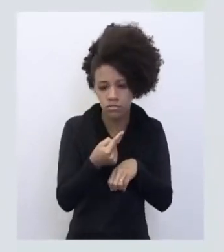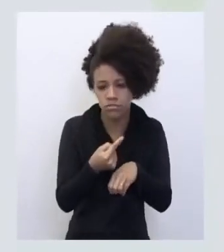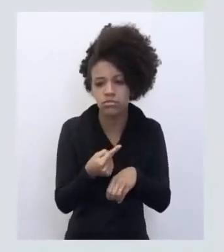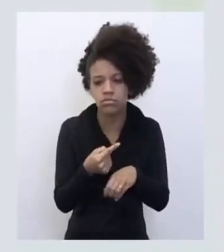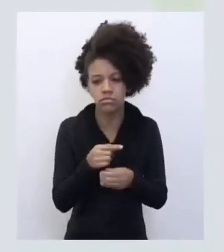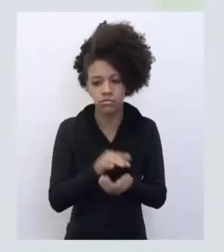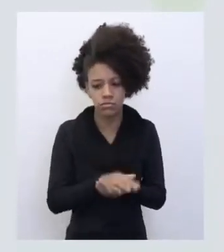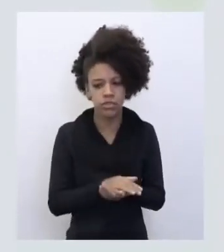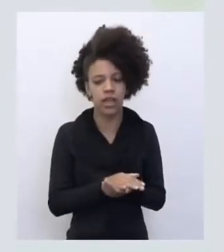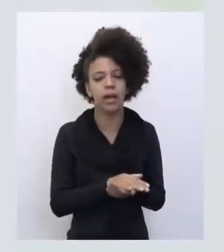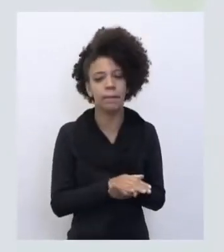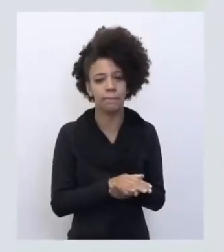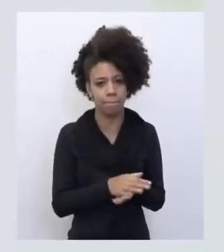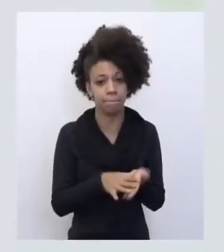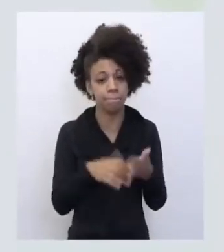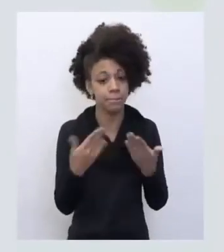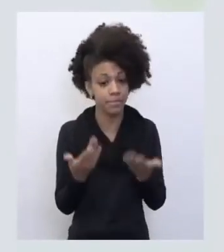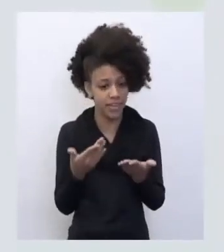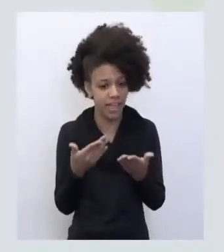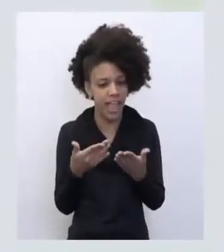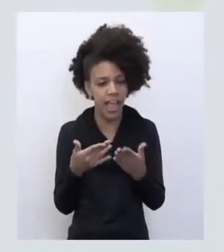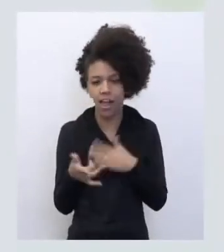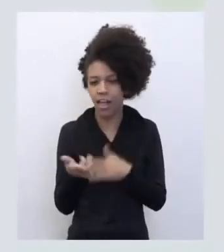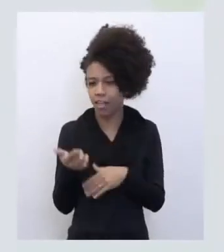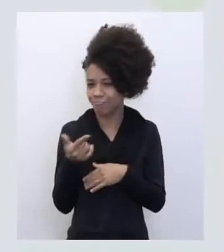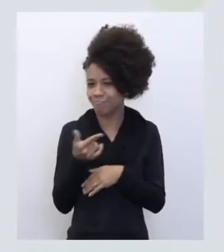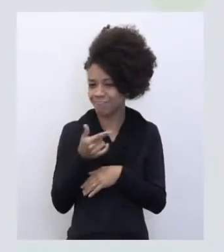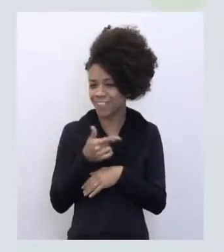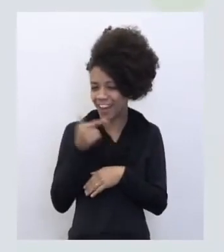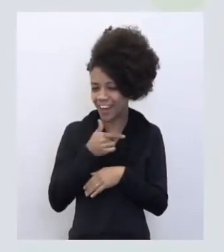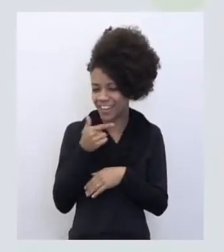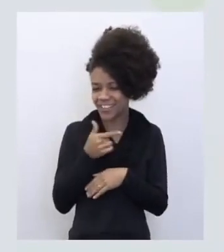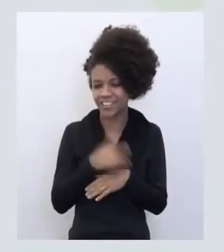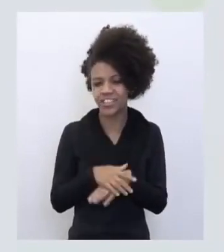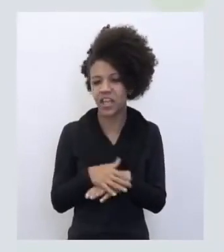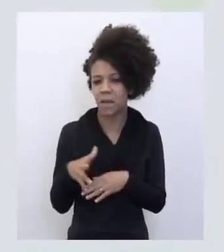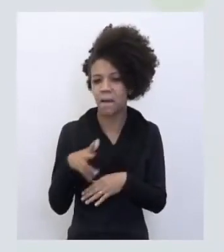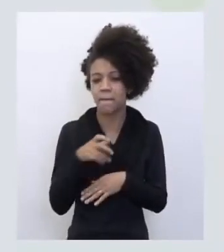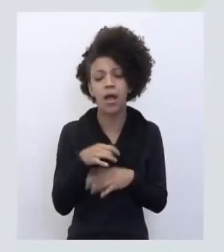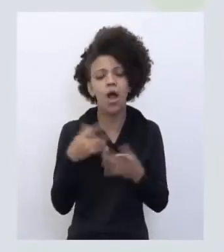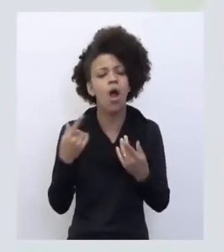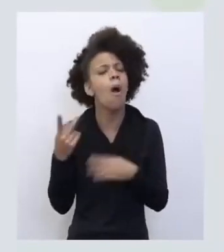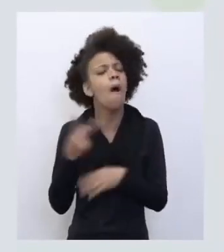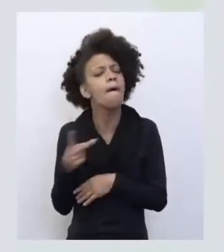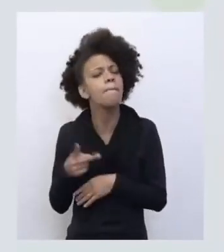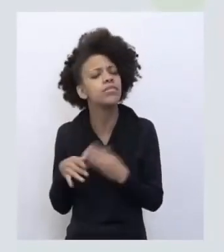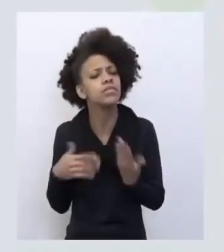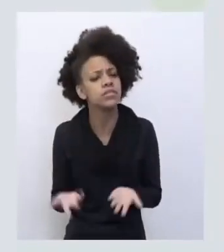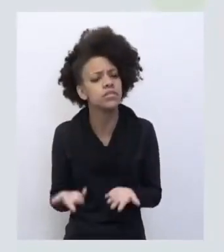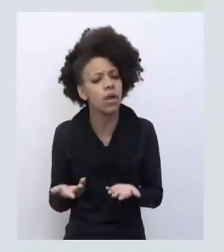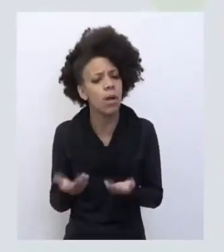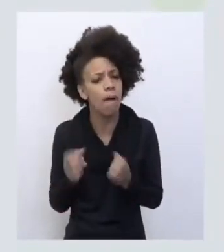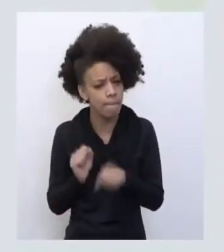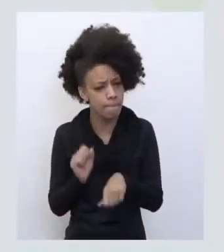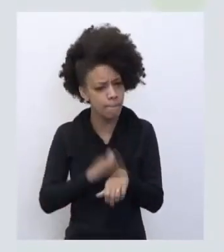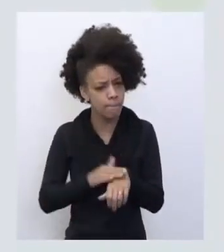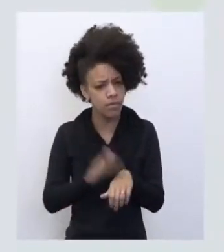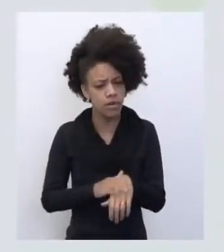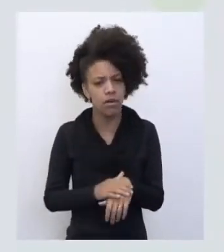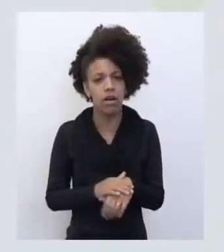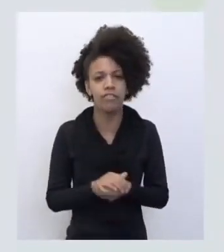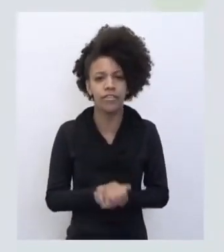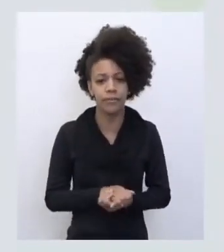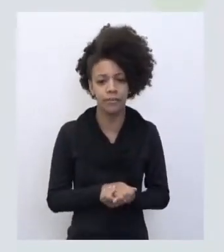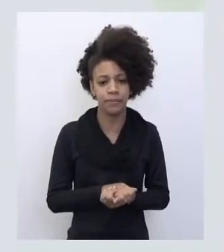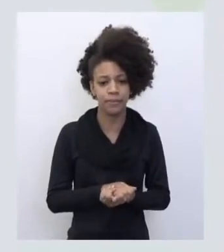aí que tornou ela mais simpática. Eu adorei, professor. Professor, então, podemos dizer que para fazer